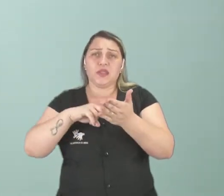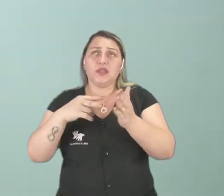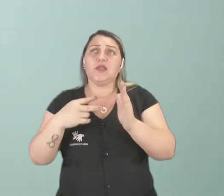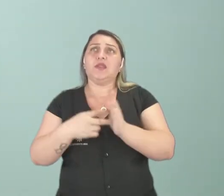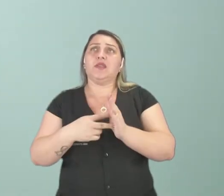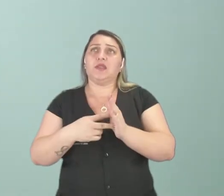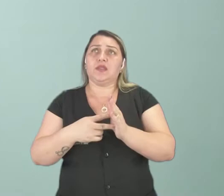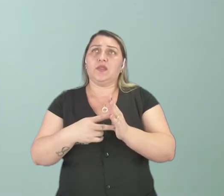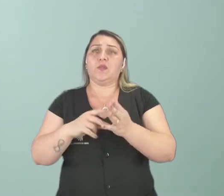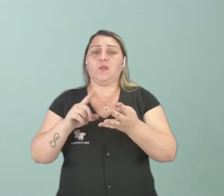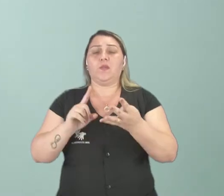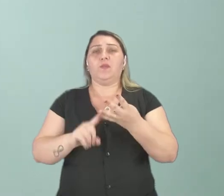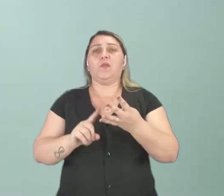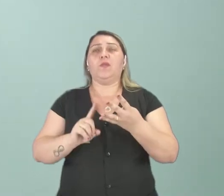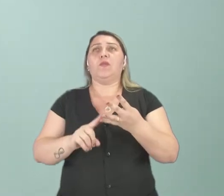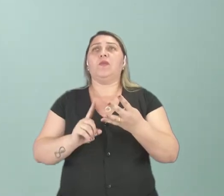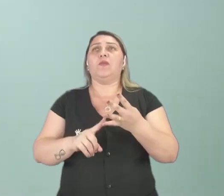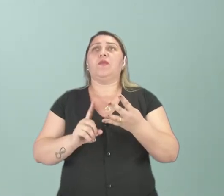nós temos também